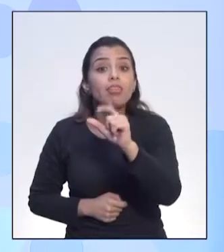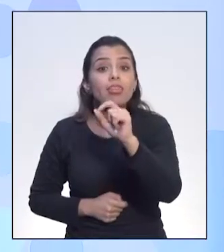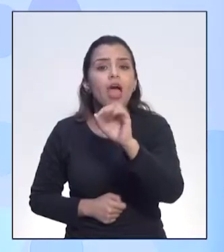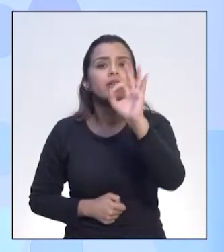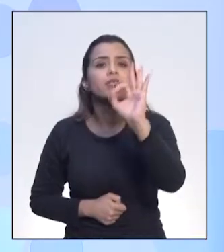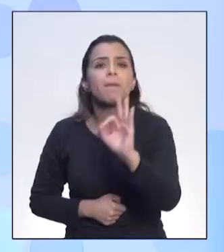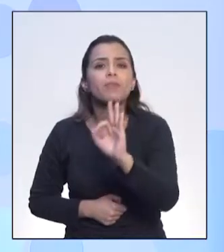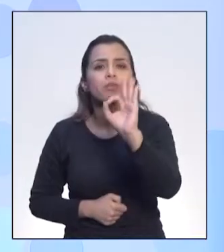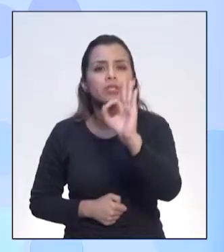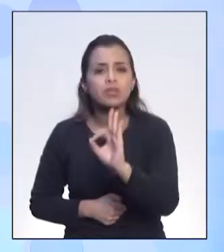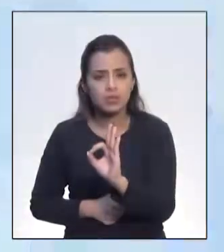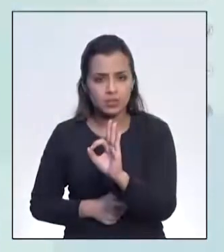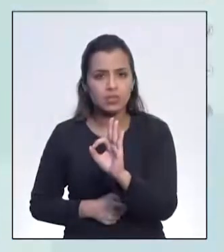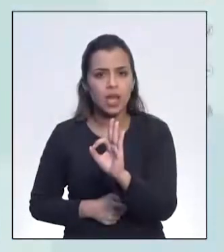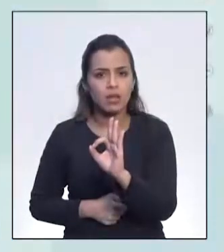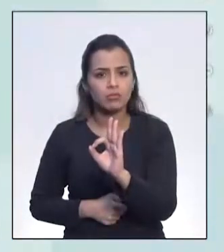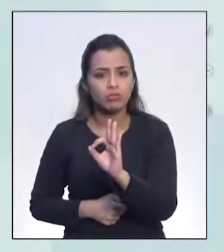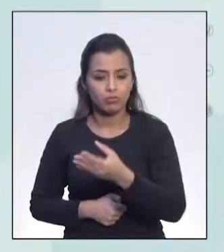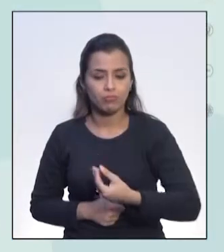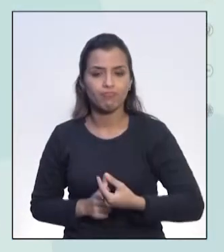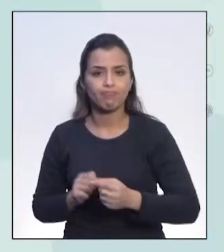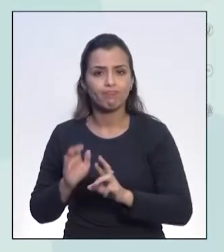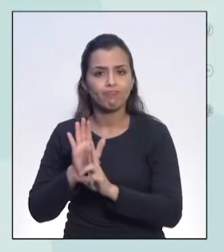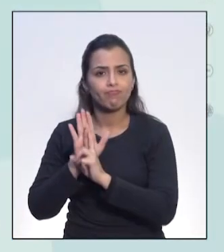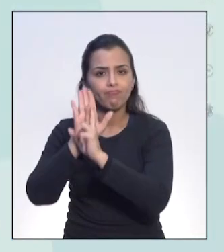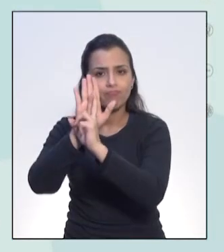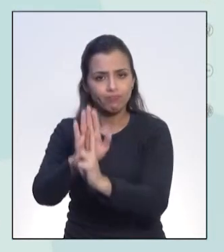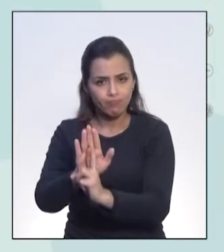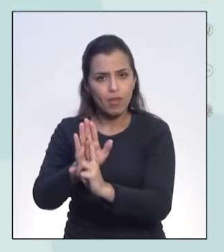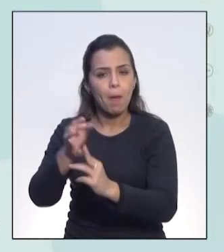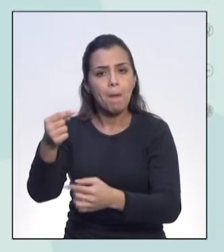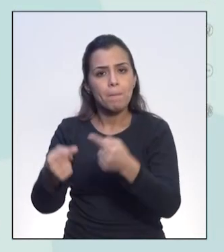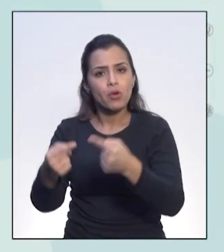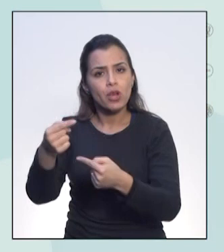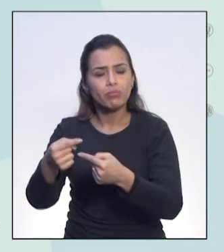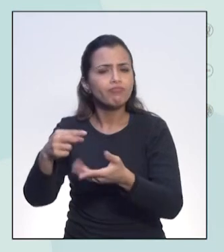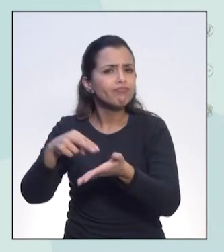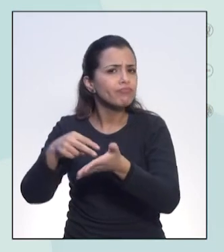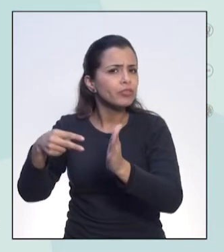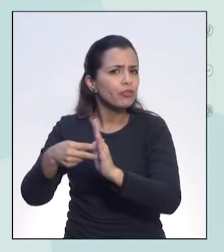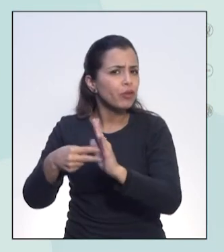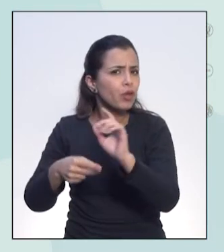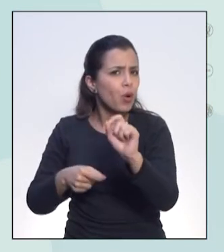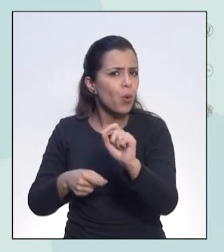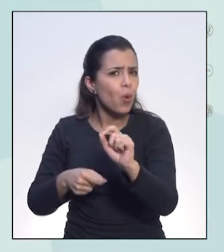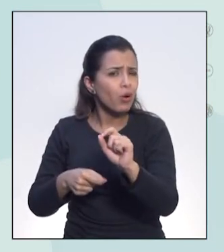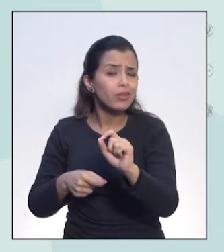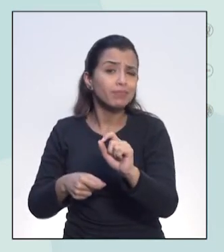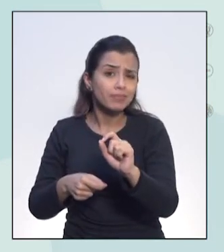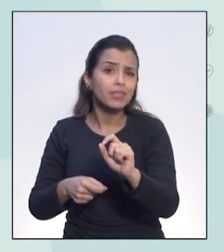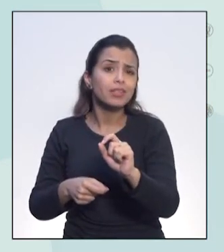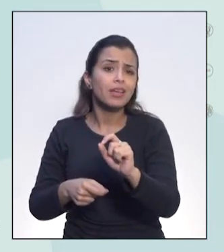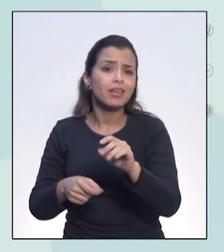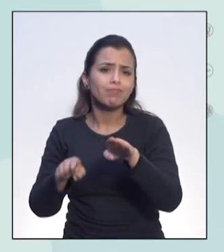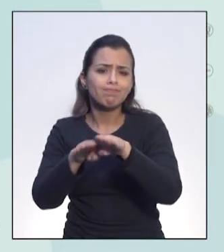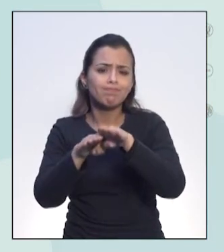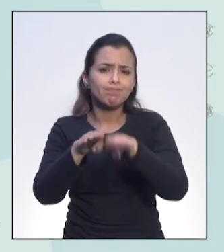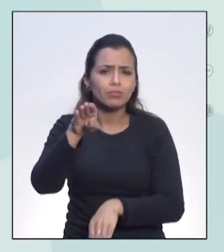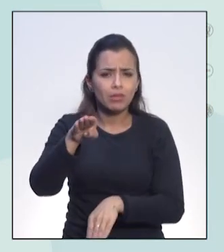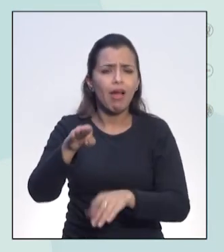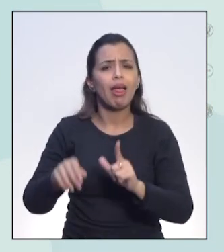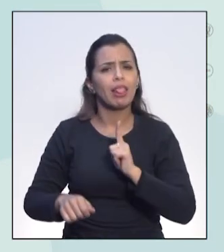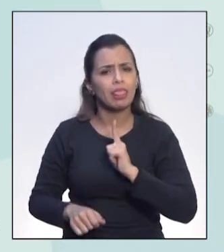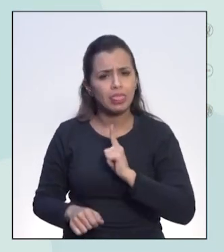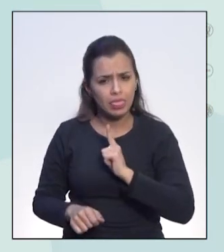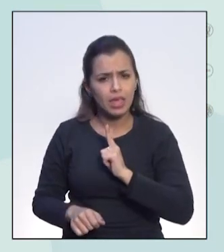mulheres ocupando representações políticas. O que isso significa? Significa que nós temos uma subrepresentação.